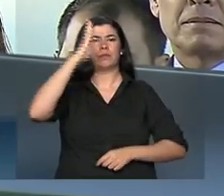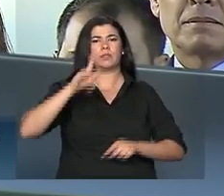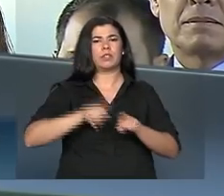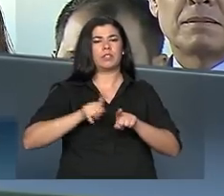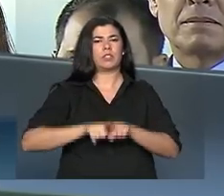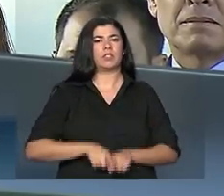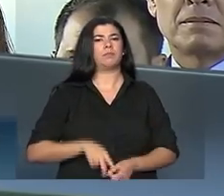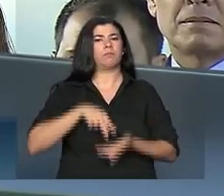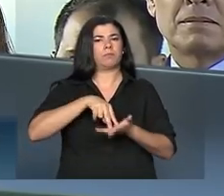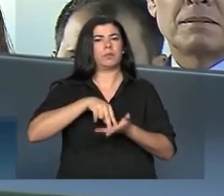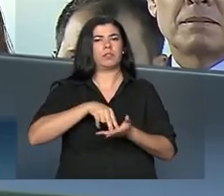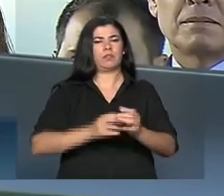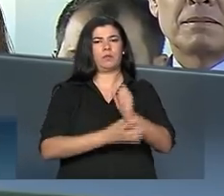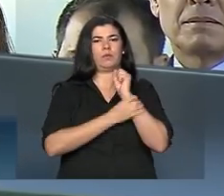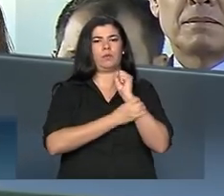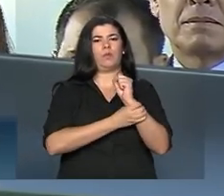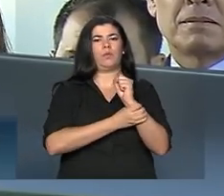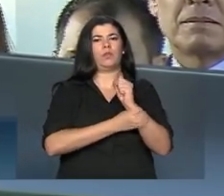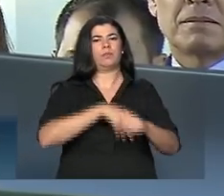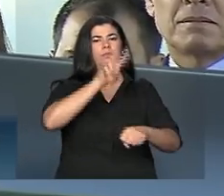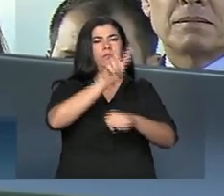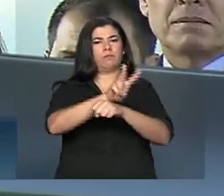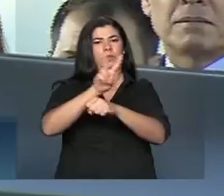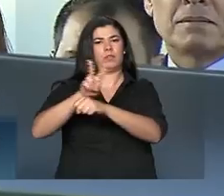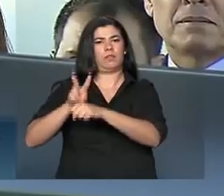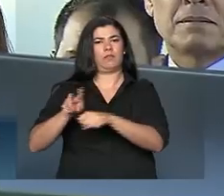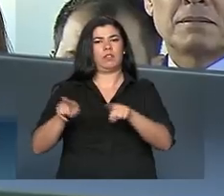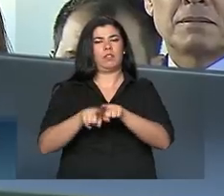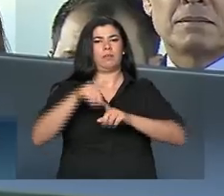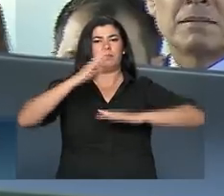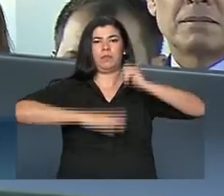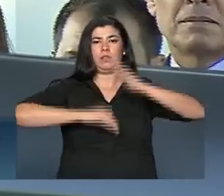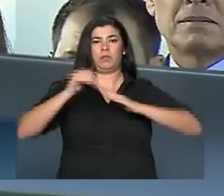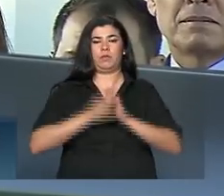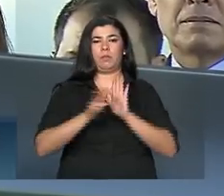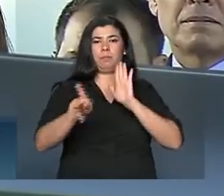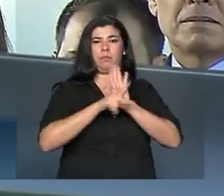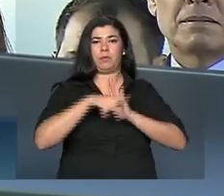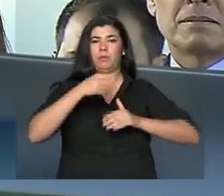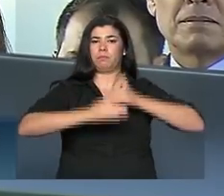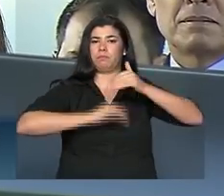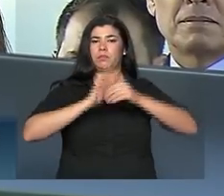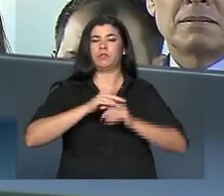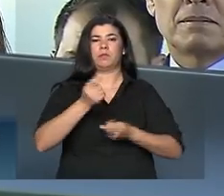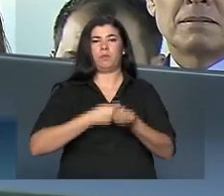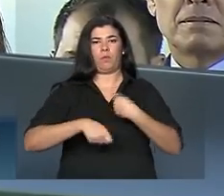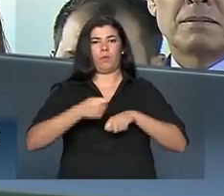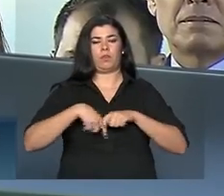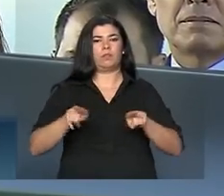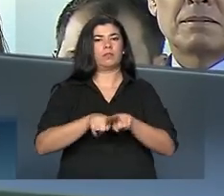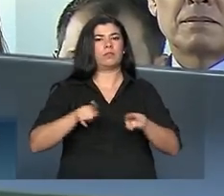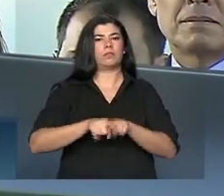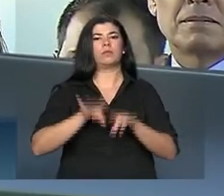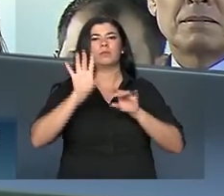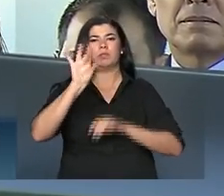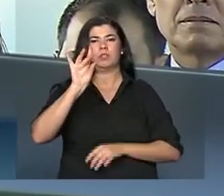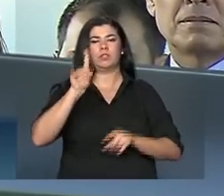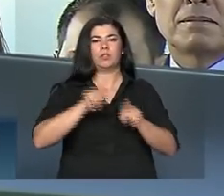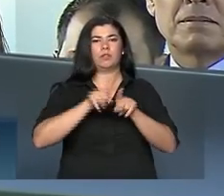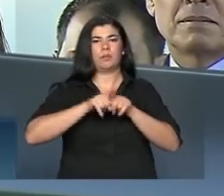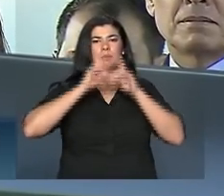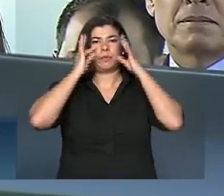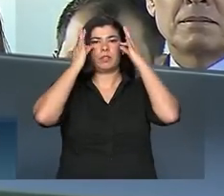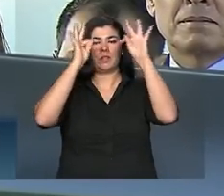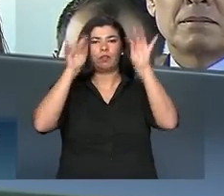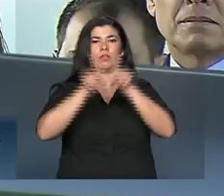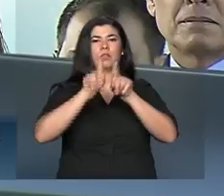estabilidade, segurança, defesa e ações em prol do desenvolvimento econômico, científico,